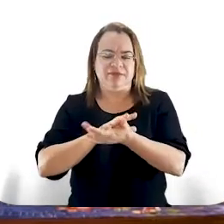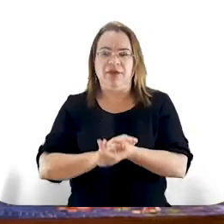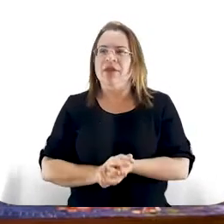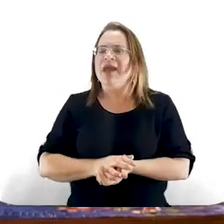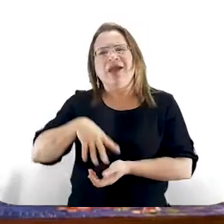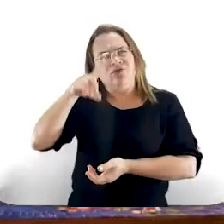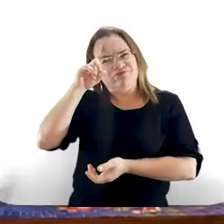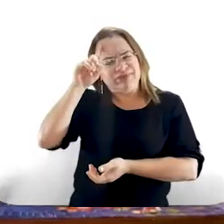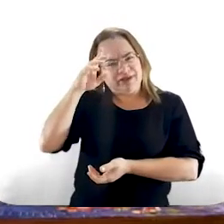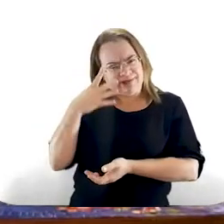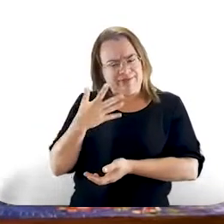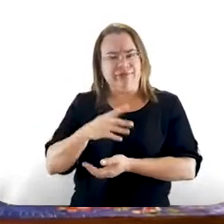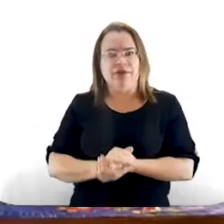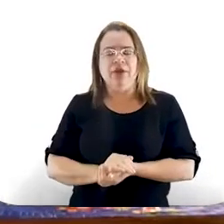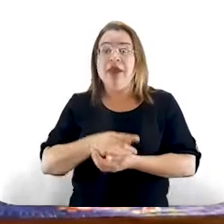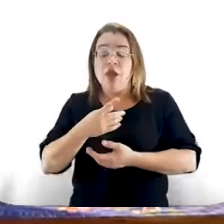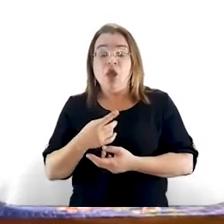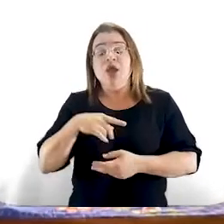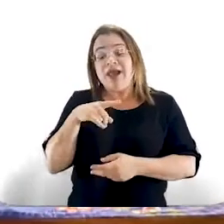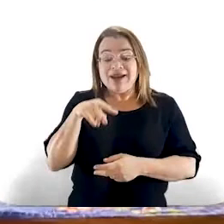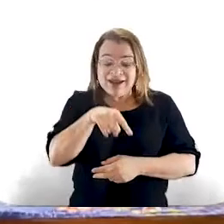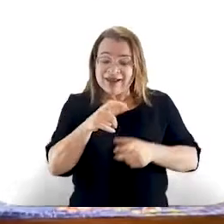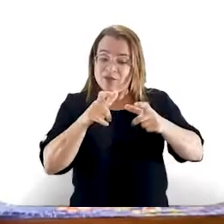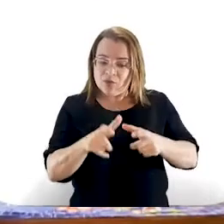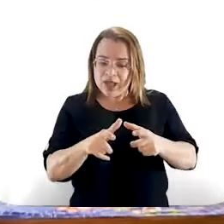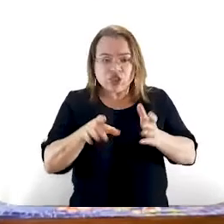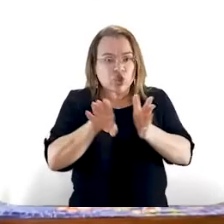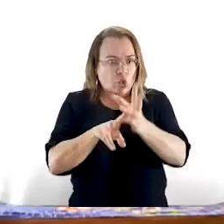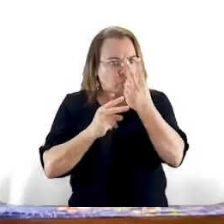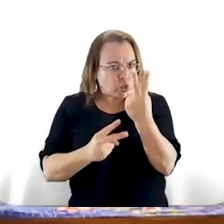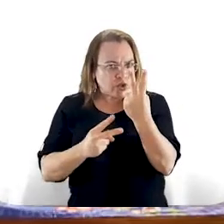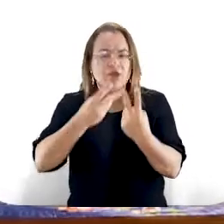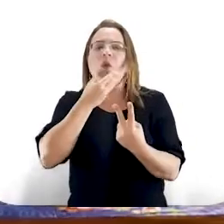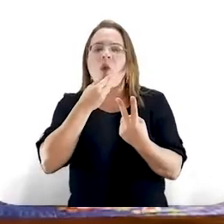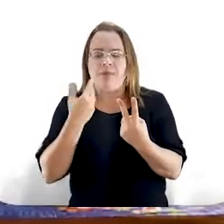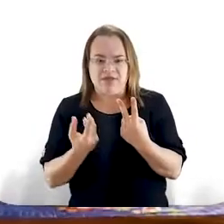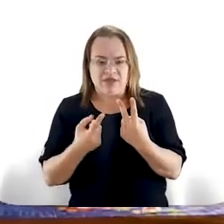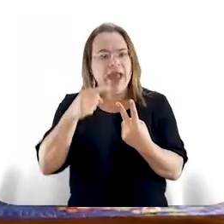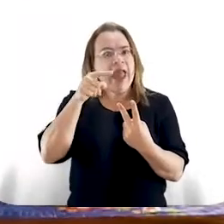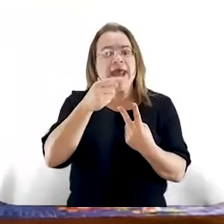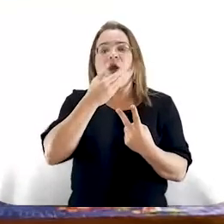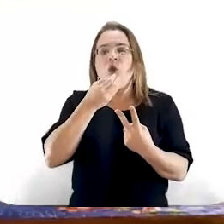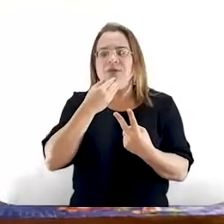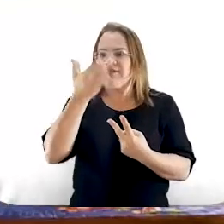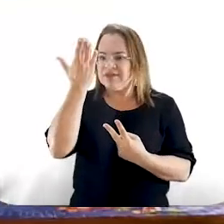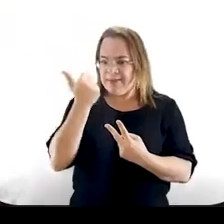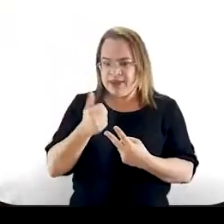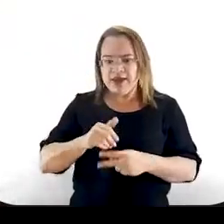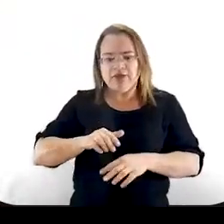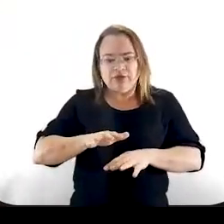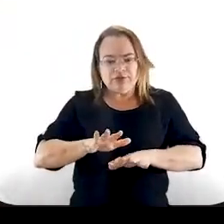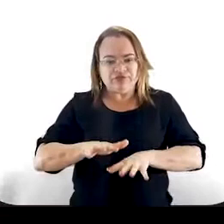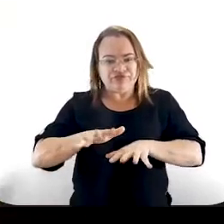Certa vez, passou por aquele vilarejo dois homens. Eram alfaiates, finíssimos,